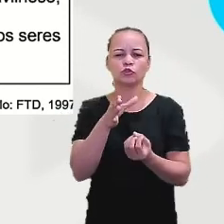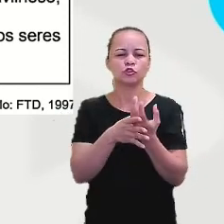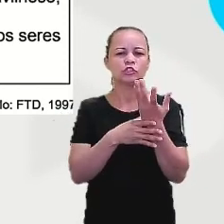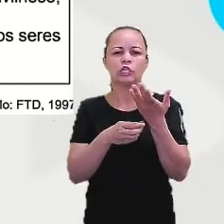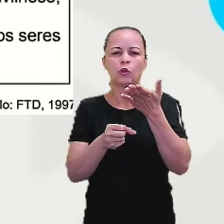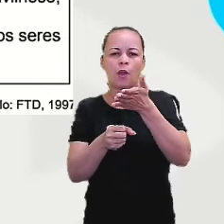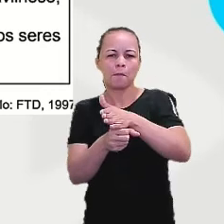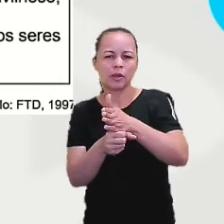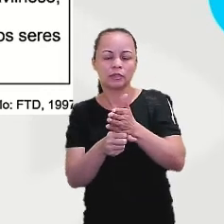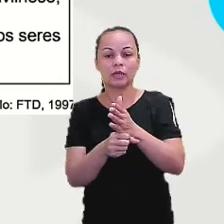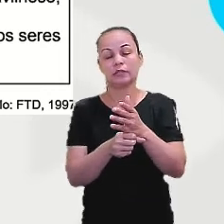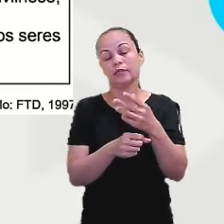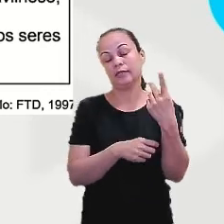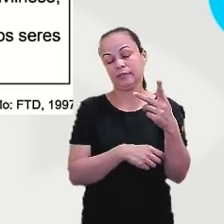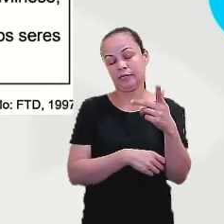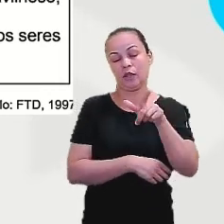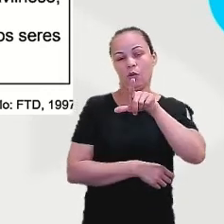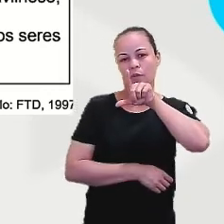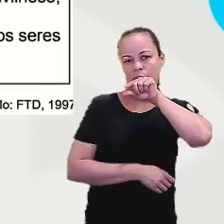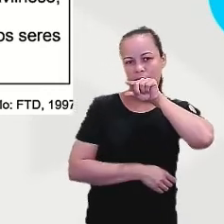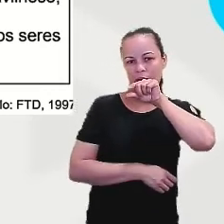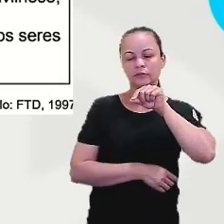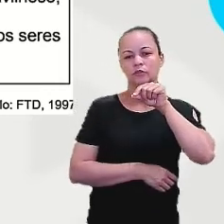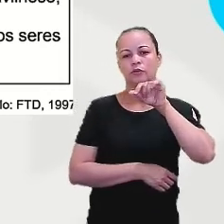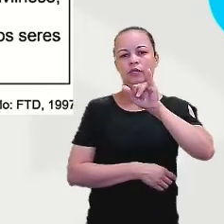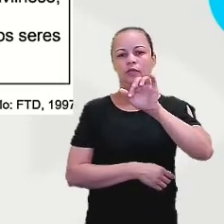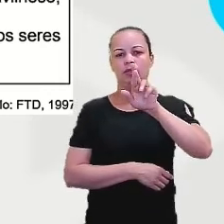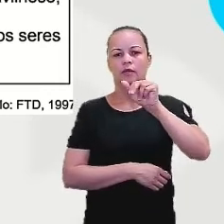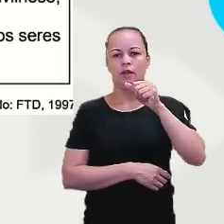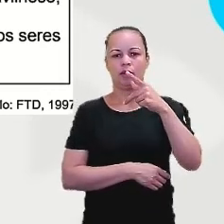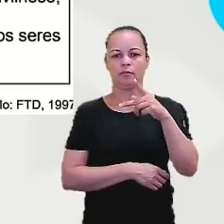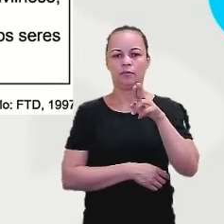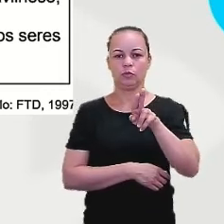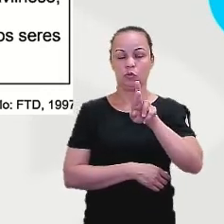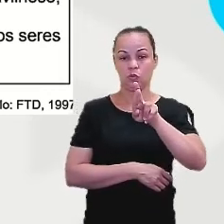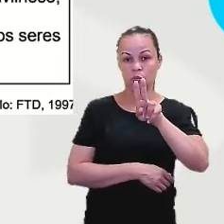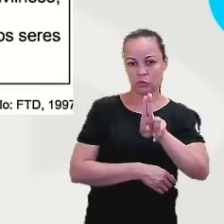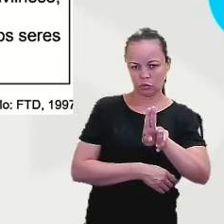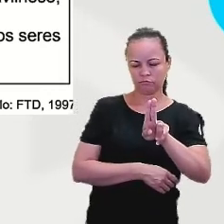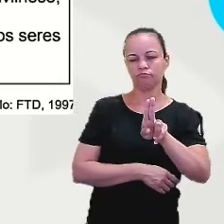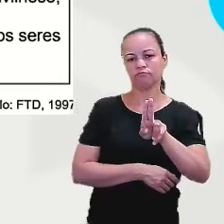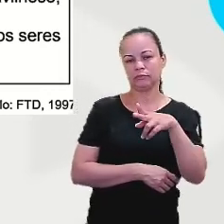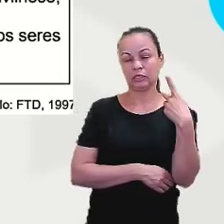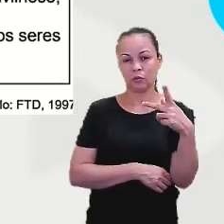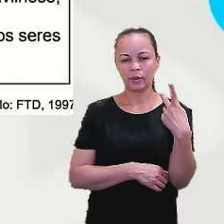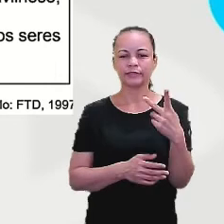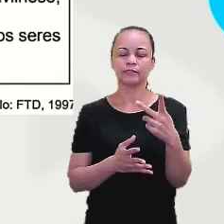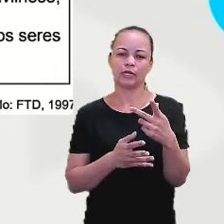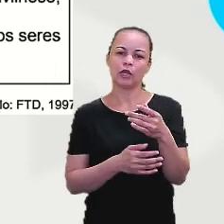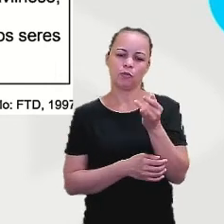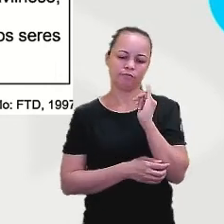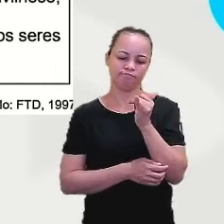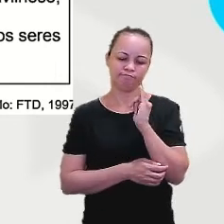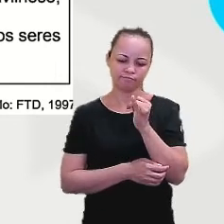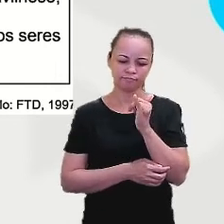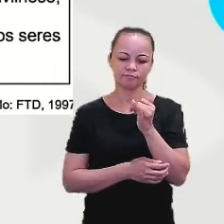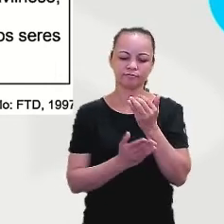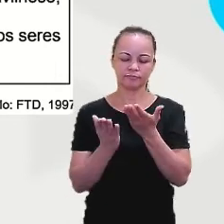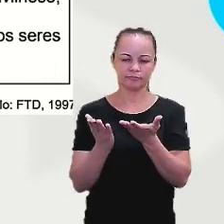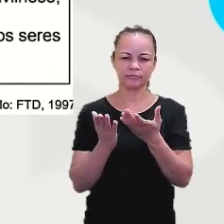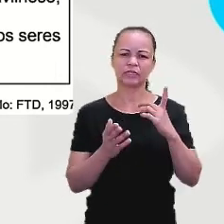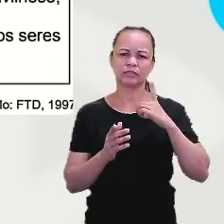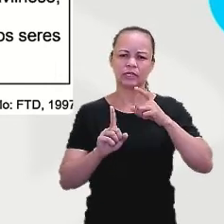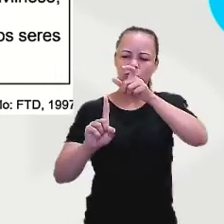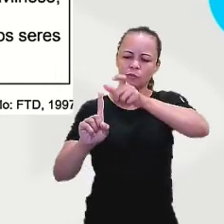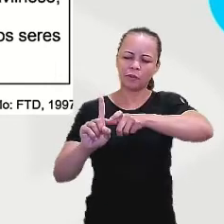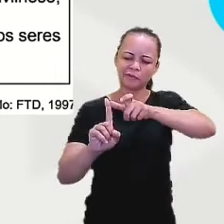o pássaro Irapuru. Então, a gente conheceu aí essa lenda, que é uma narrativa, né? Tem os